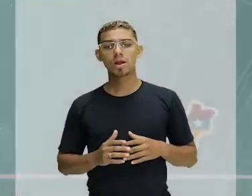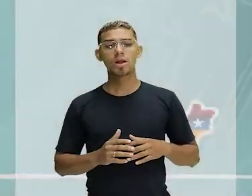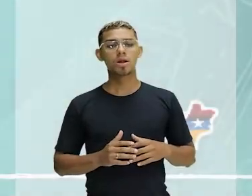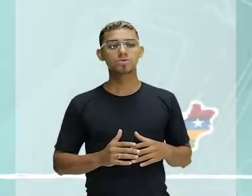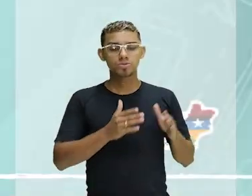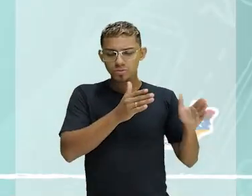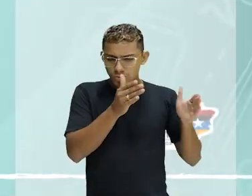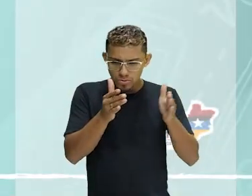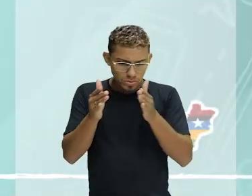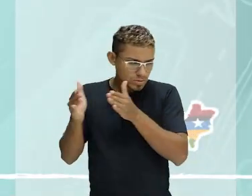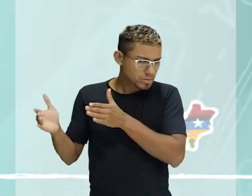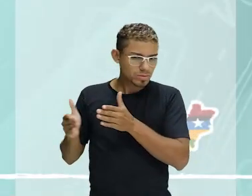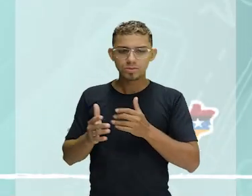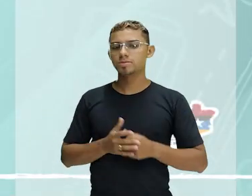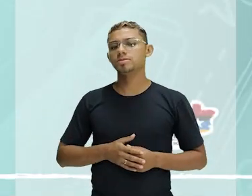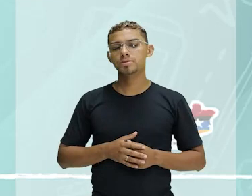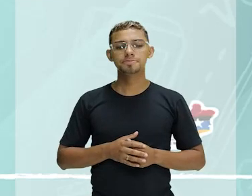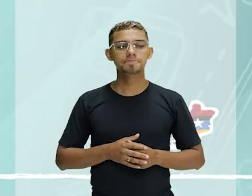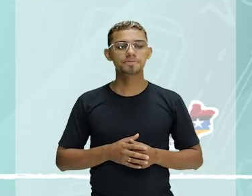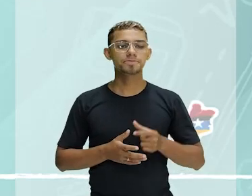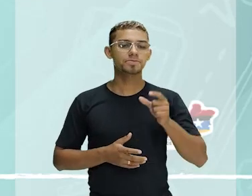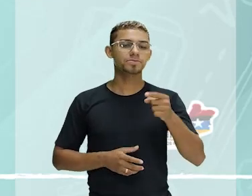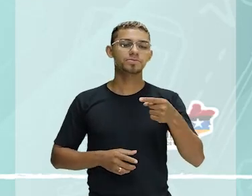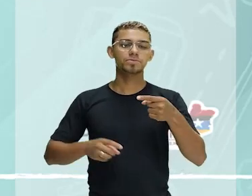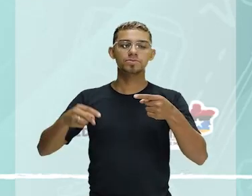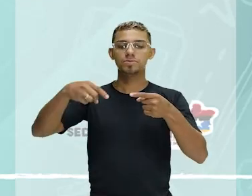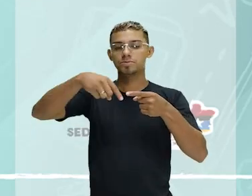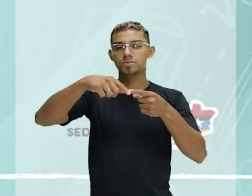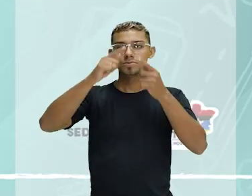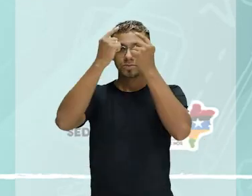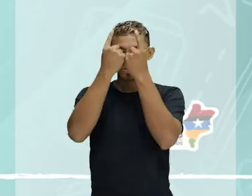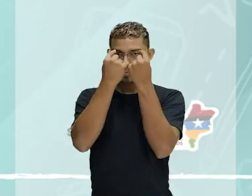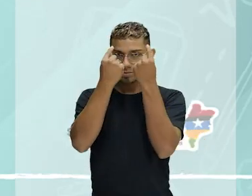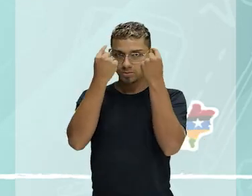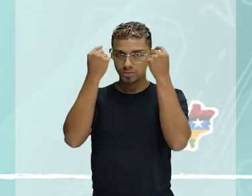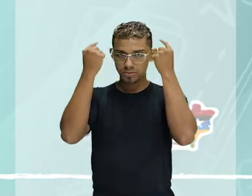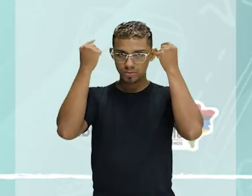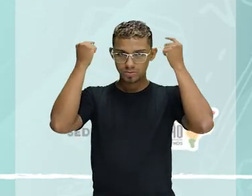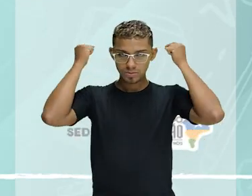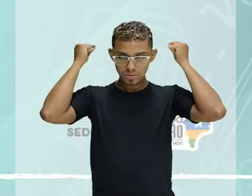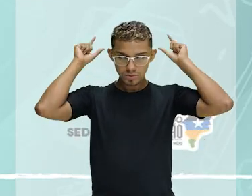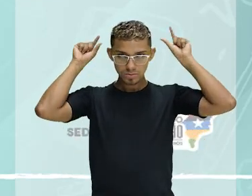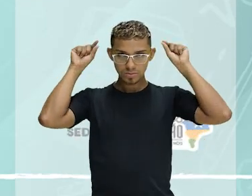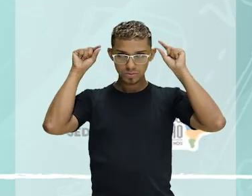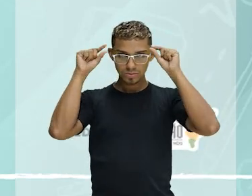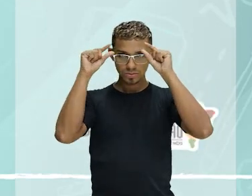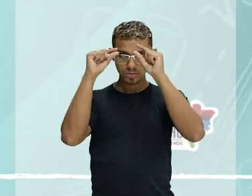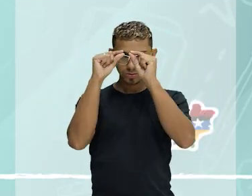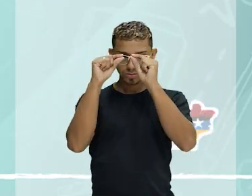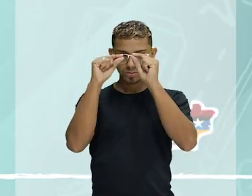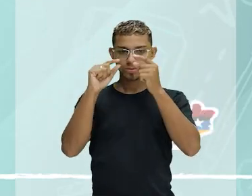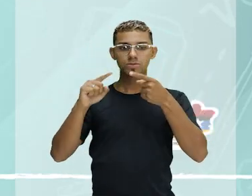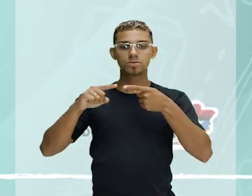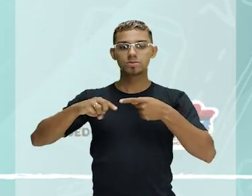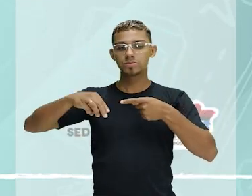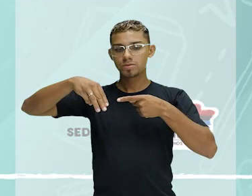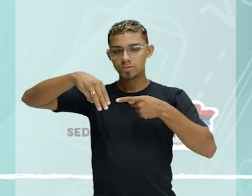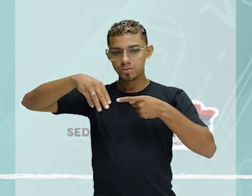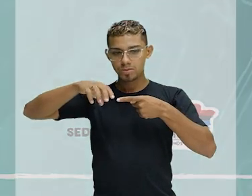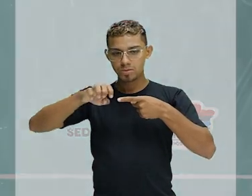aqui. Meiose, ela vem do termo grego meioses, que significa diminuição.